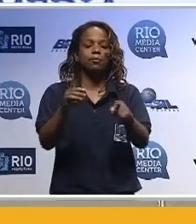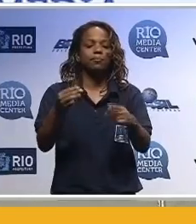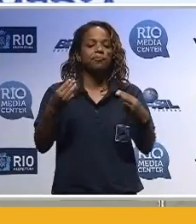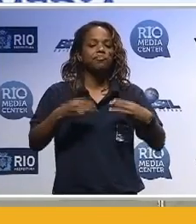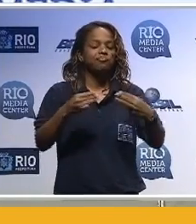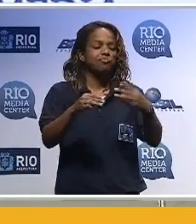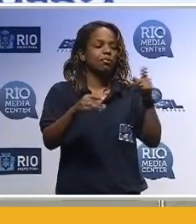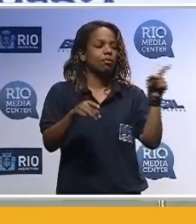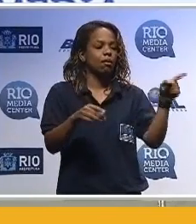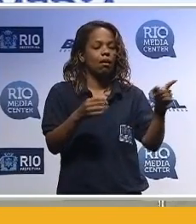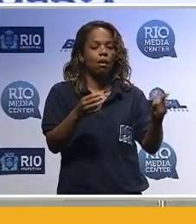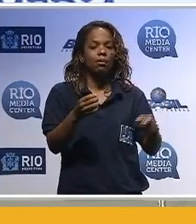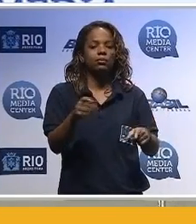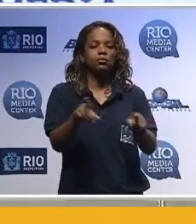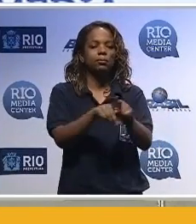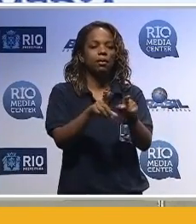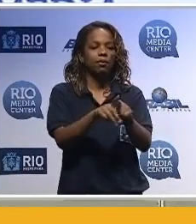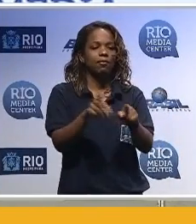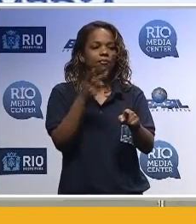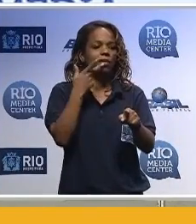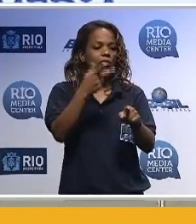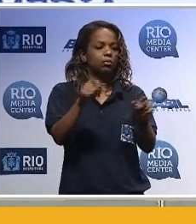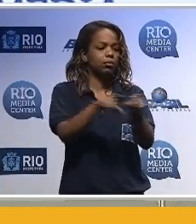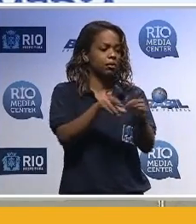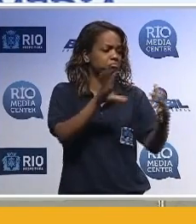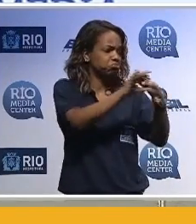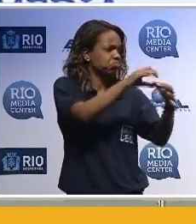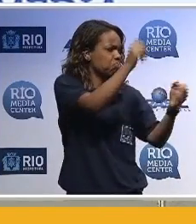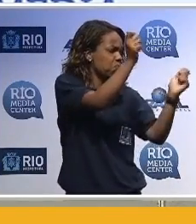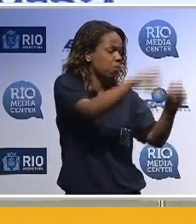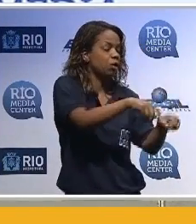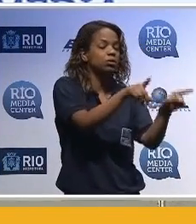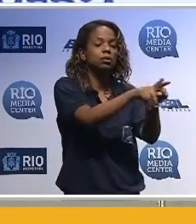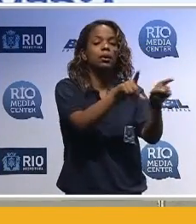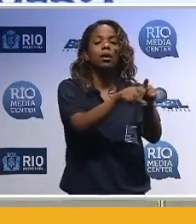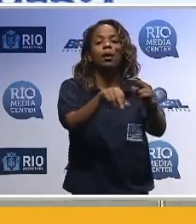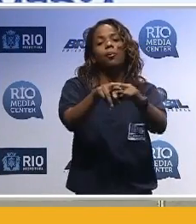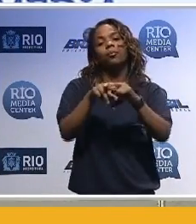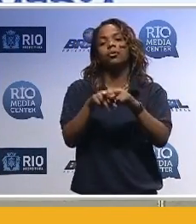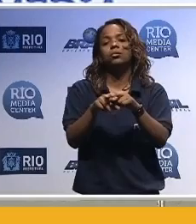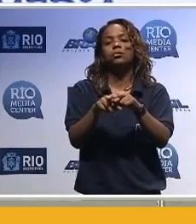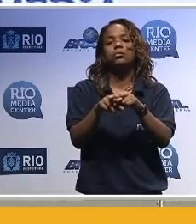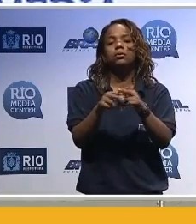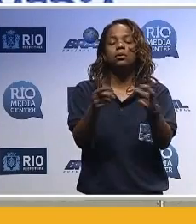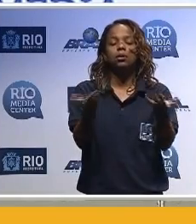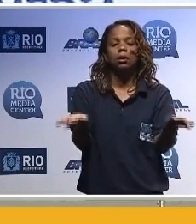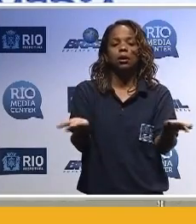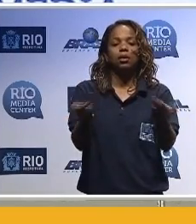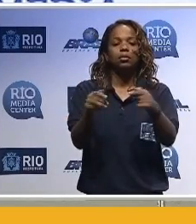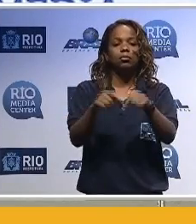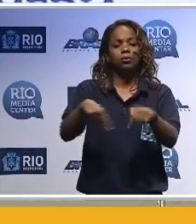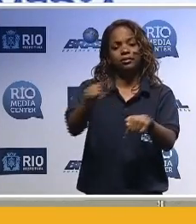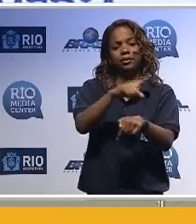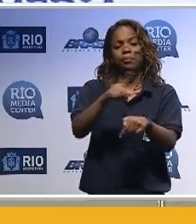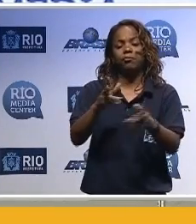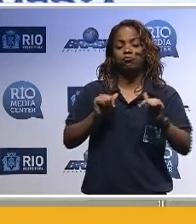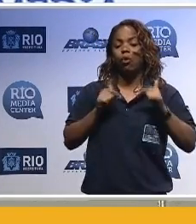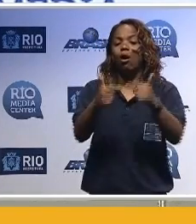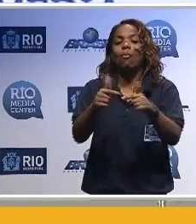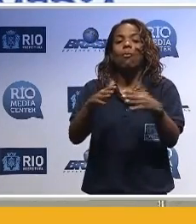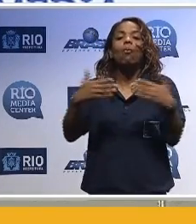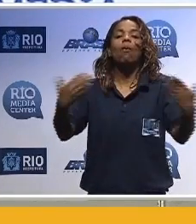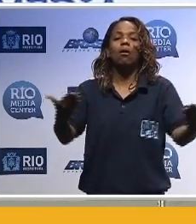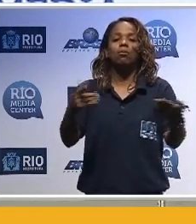próprio Nilo depois pode falar a respeito. Então, por conta disso, o que nós temos que fazer agora